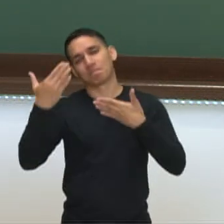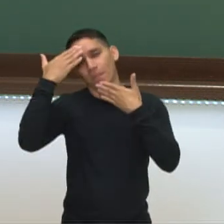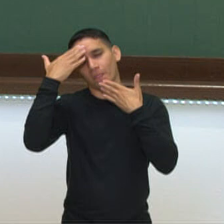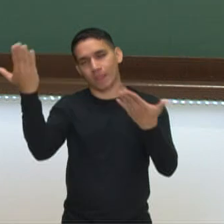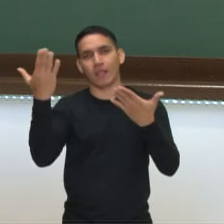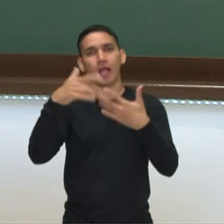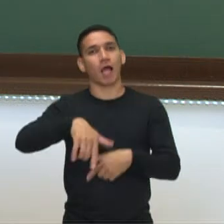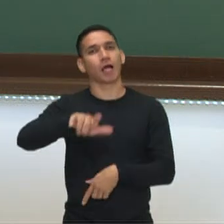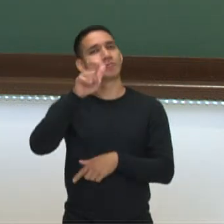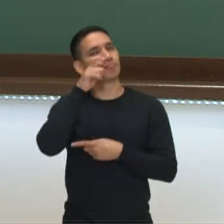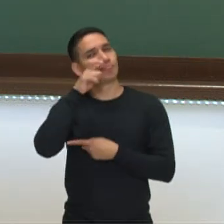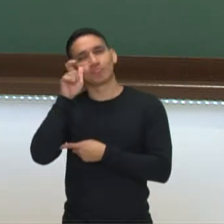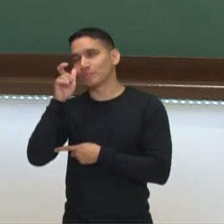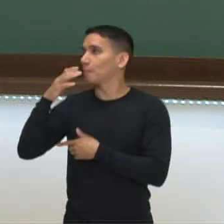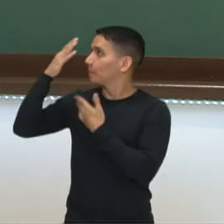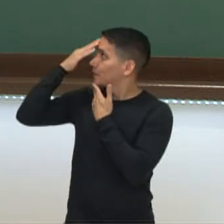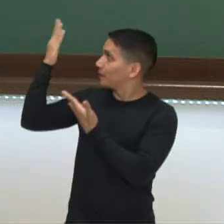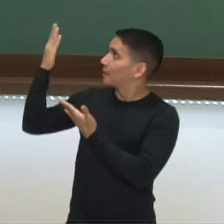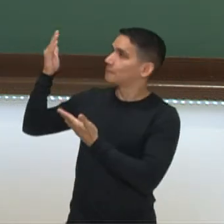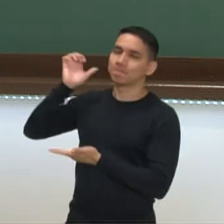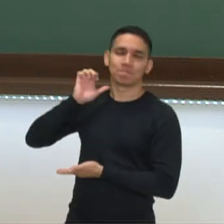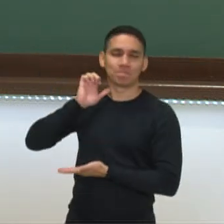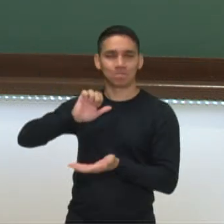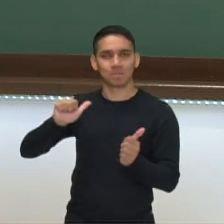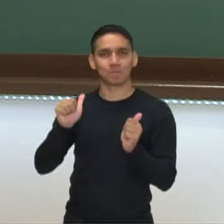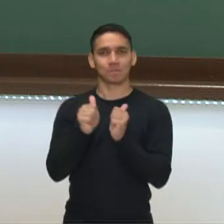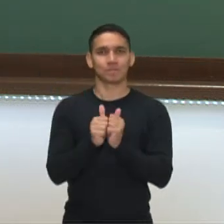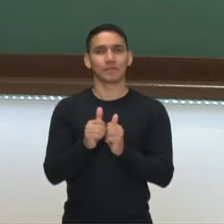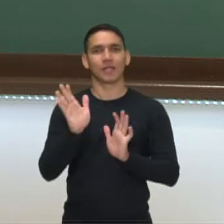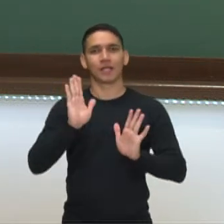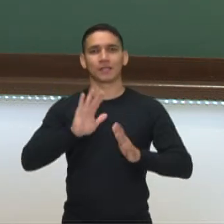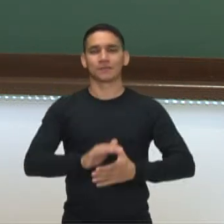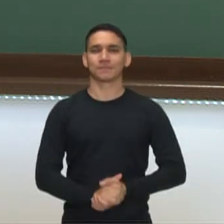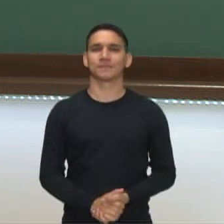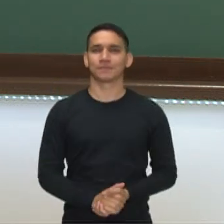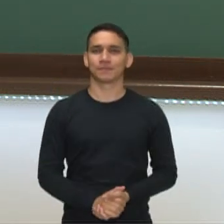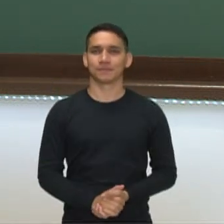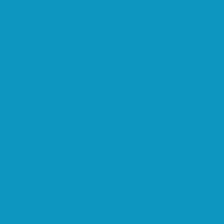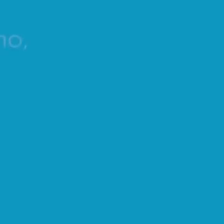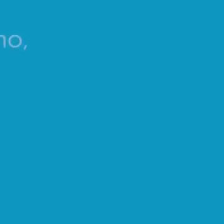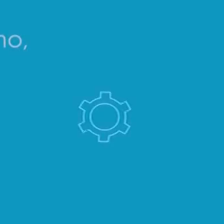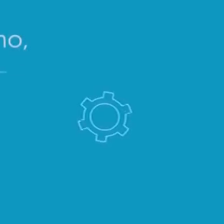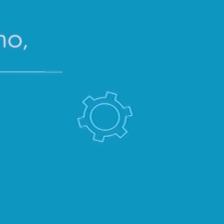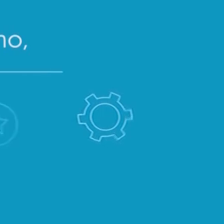obrigado pela companhia, obrigado, Ezion, por estar com a gente. Até a próxima. Tchau, tchau.